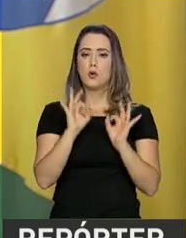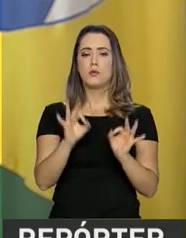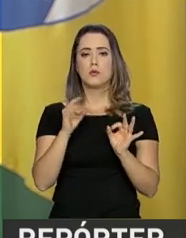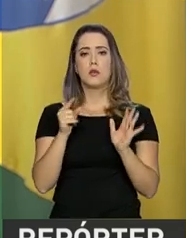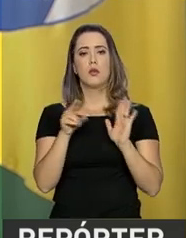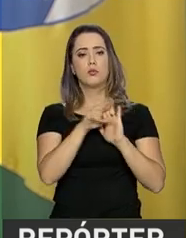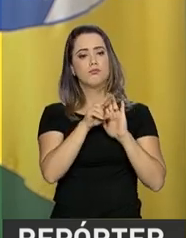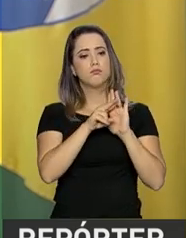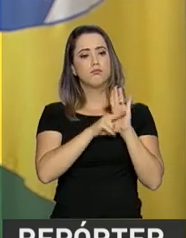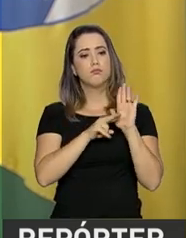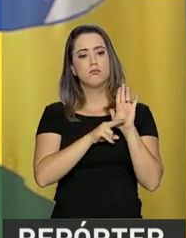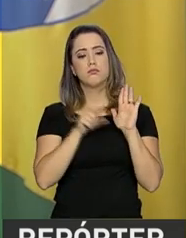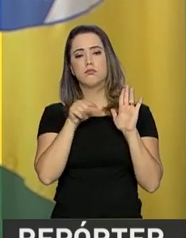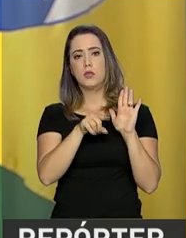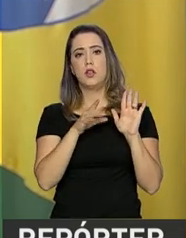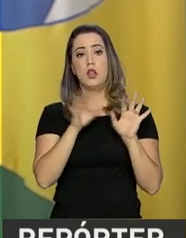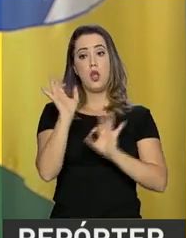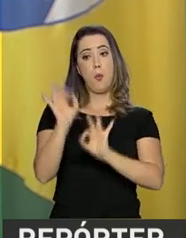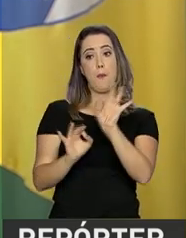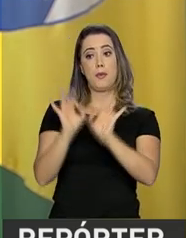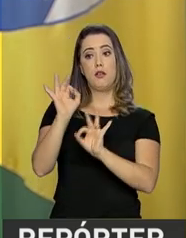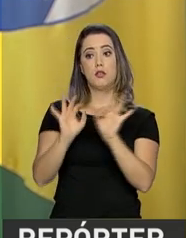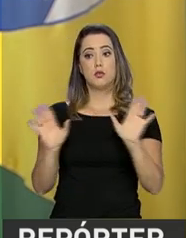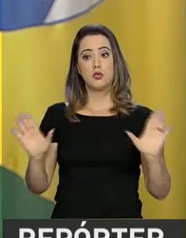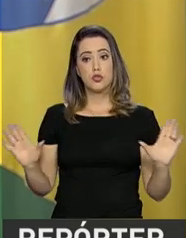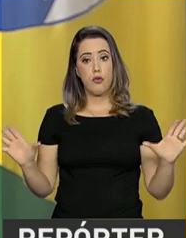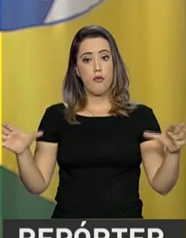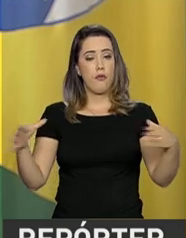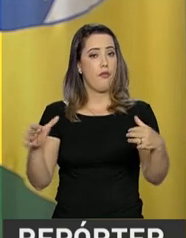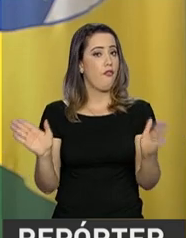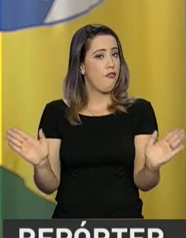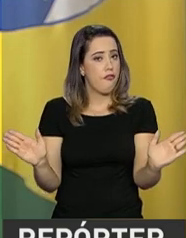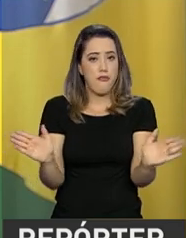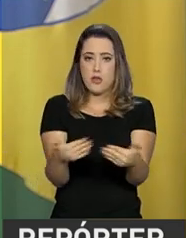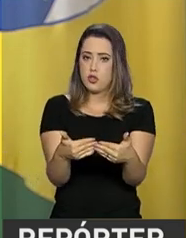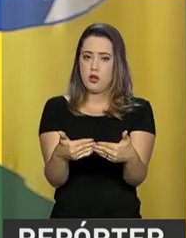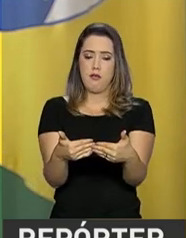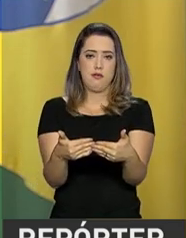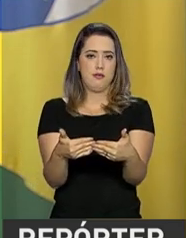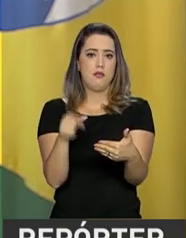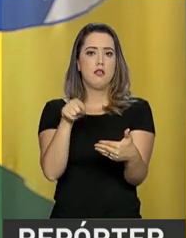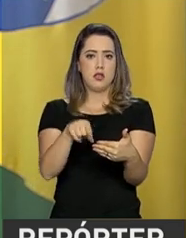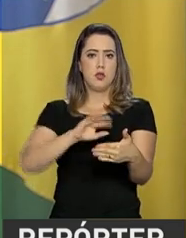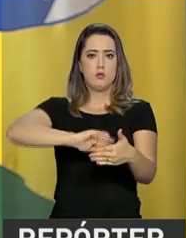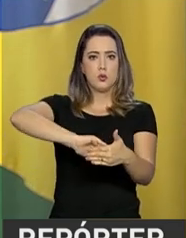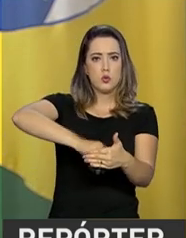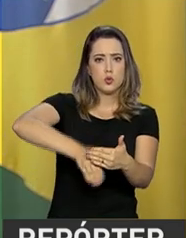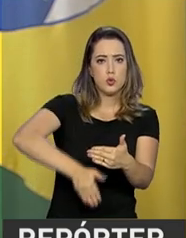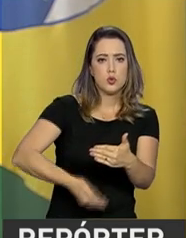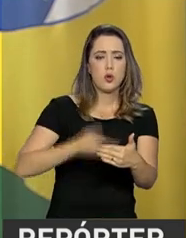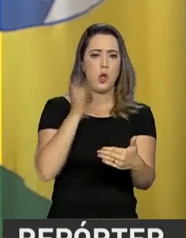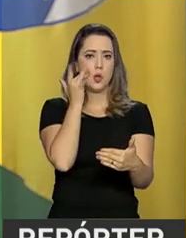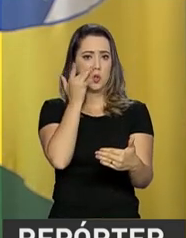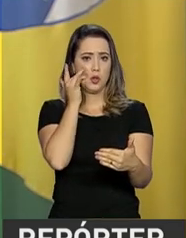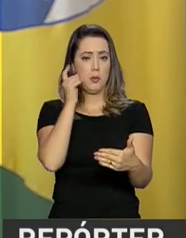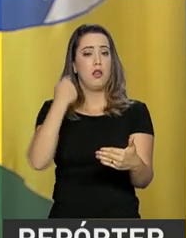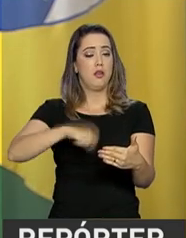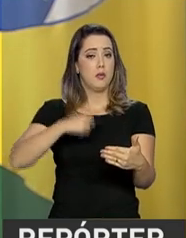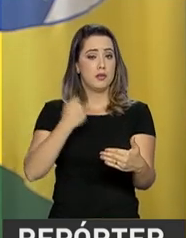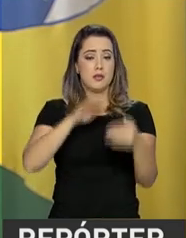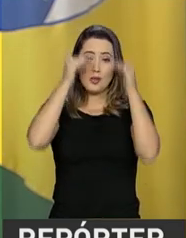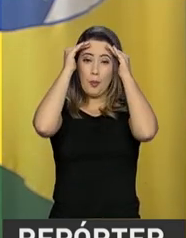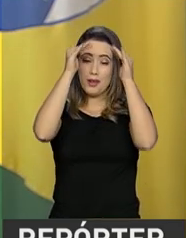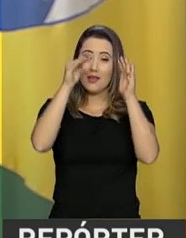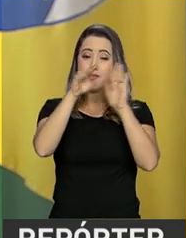os planos de fechamentos de mina sejam vídeos seguidos à risca deixamos mais